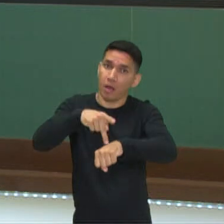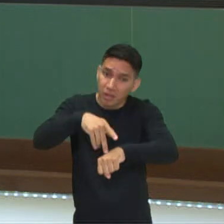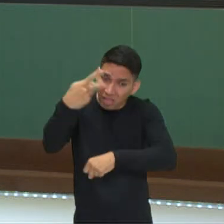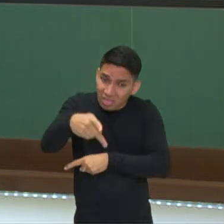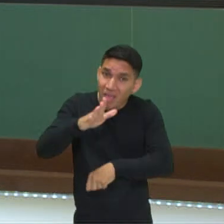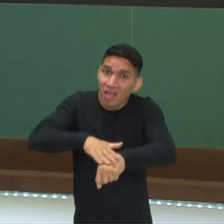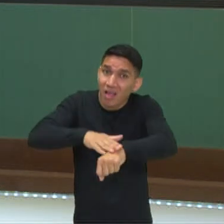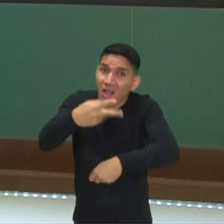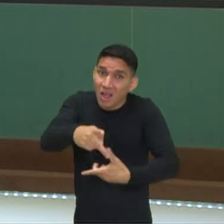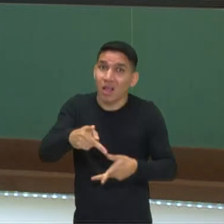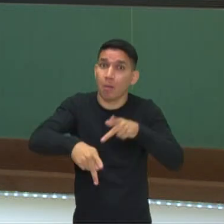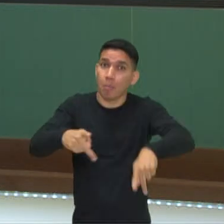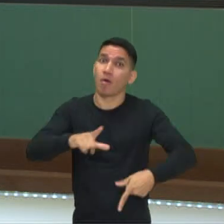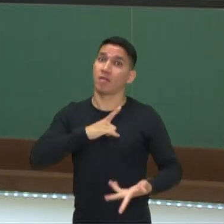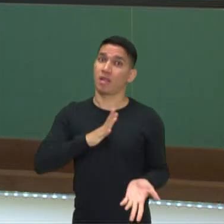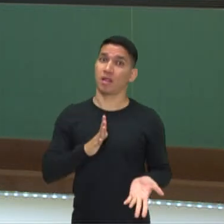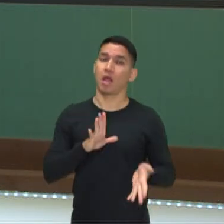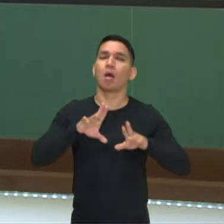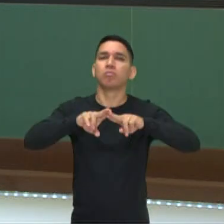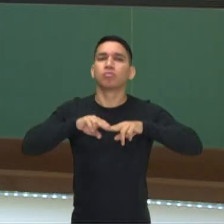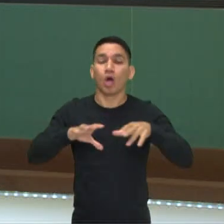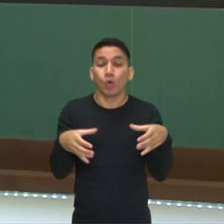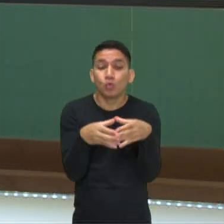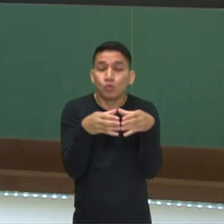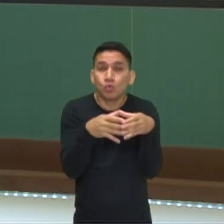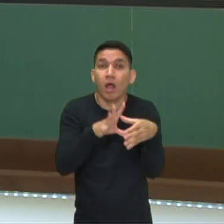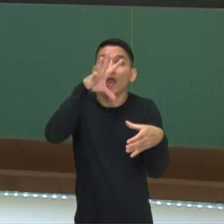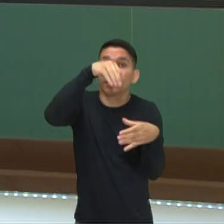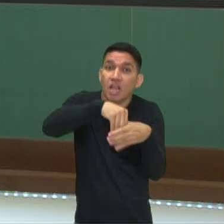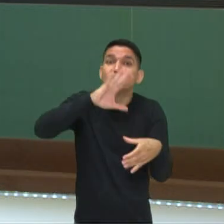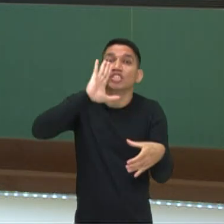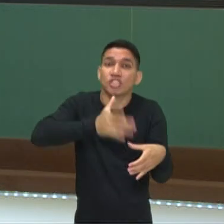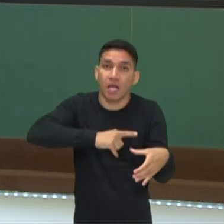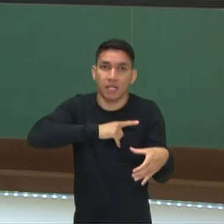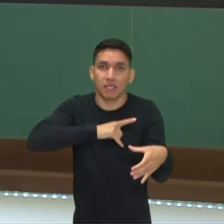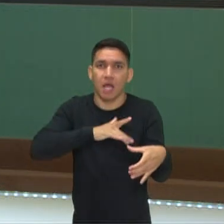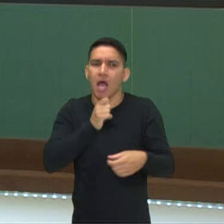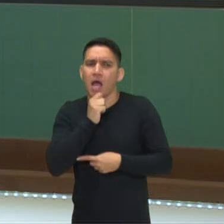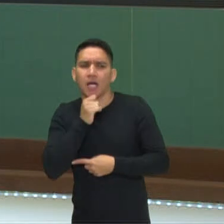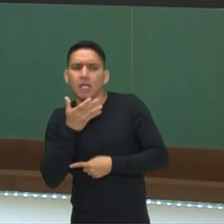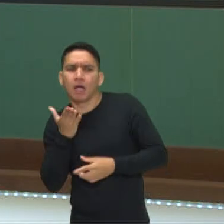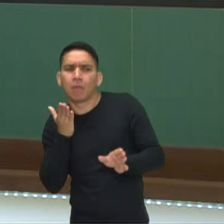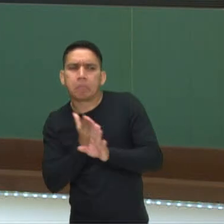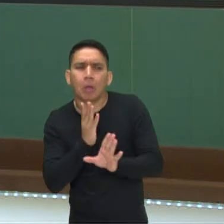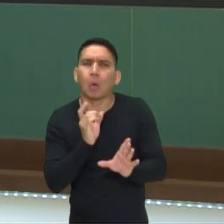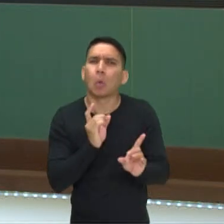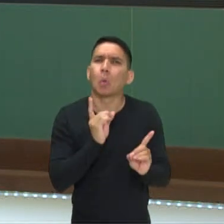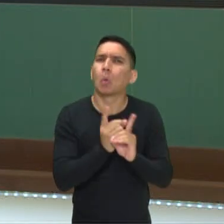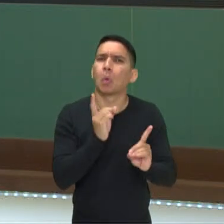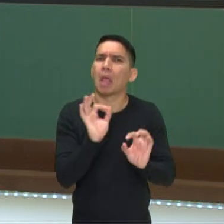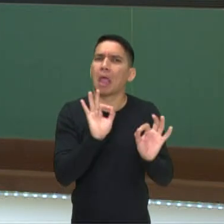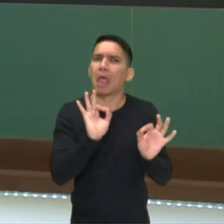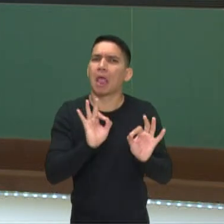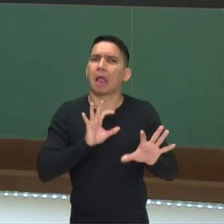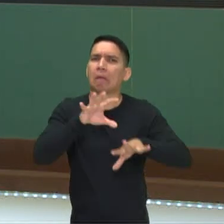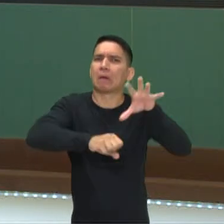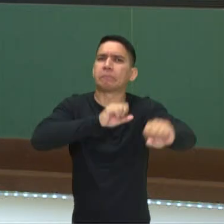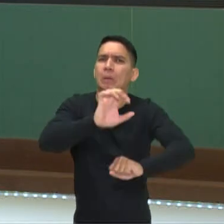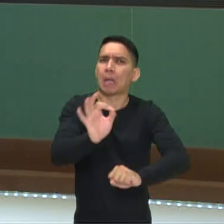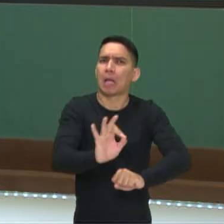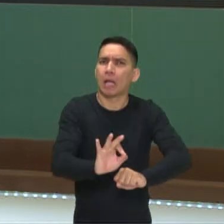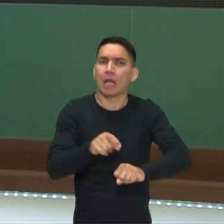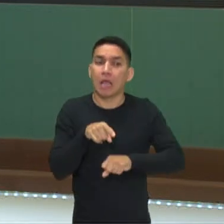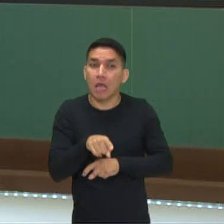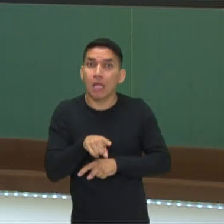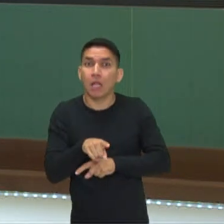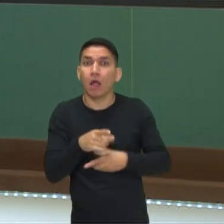acontece que as sociedades que viviam dentro desses territórios que ainda não tinham sido explorados e tomados pela elite, acaba